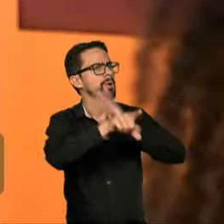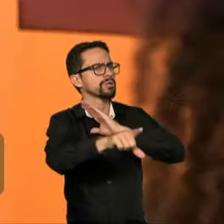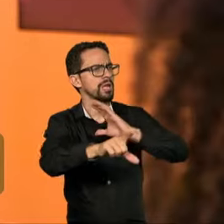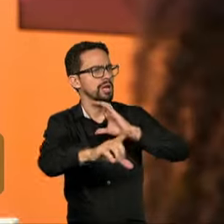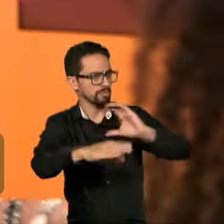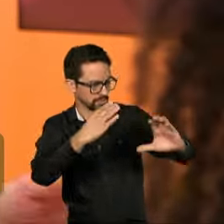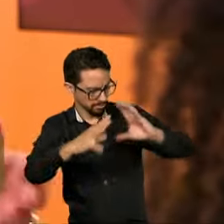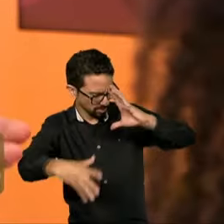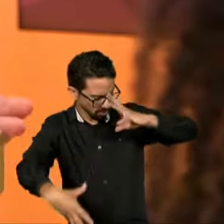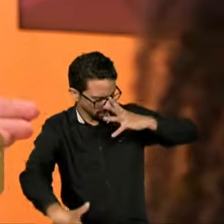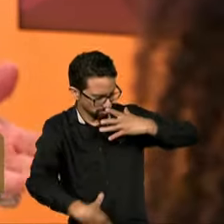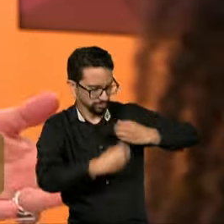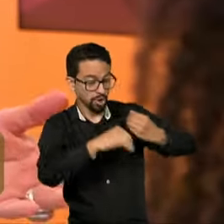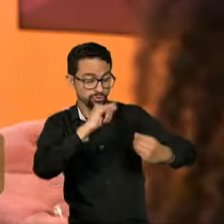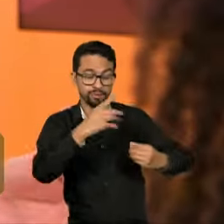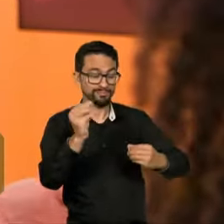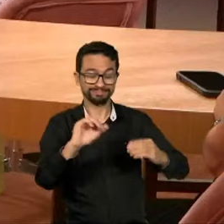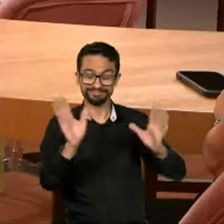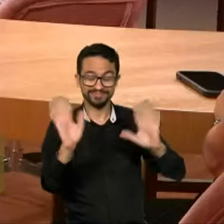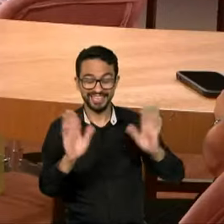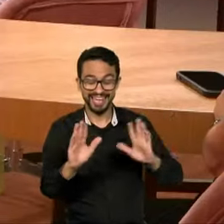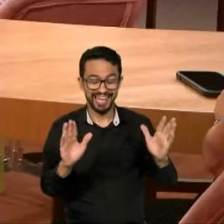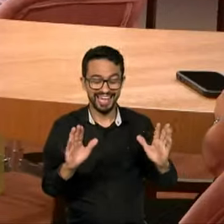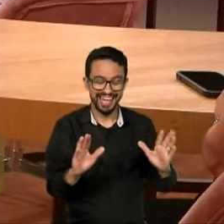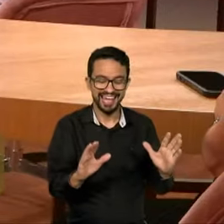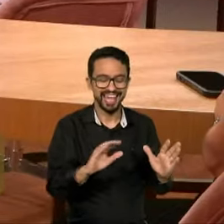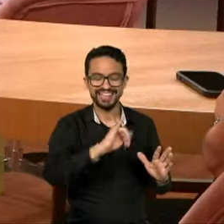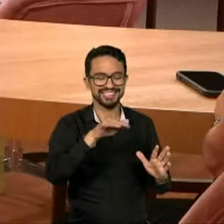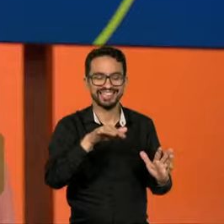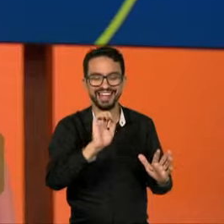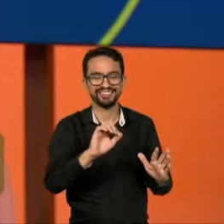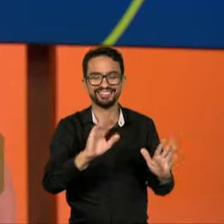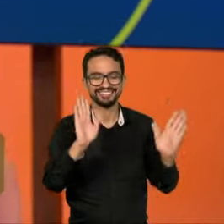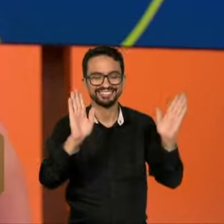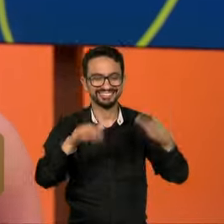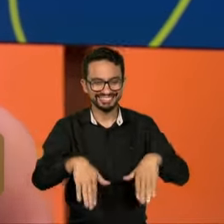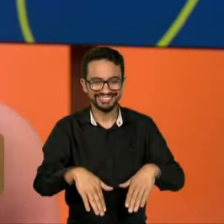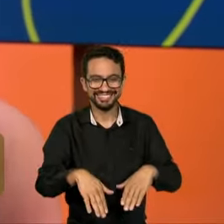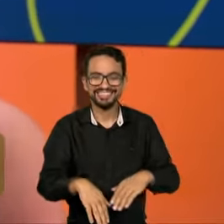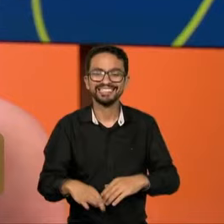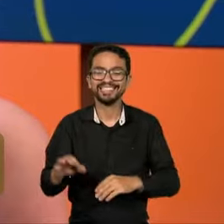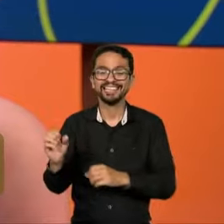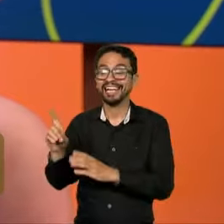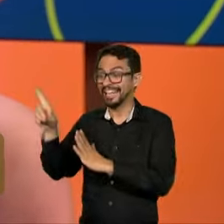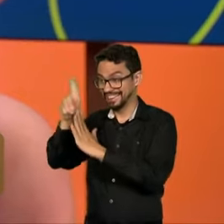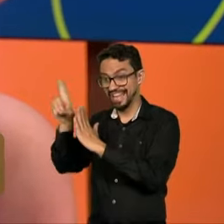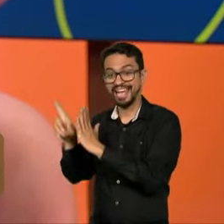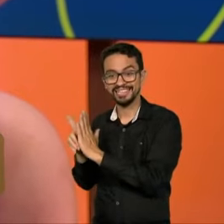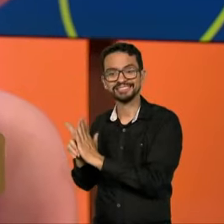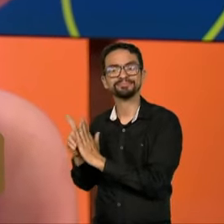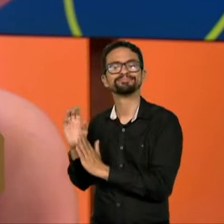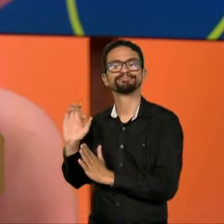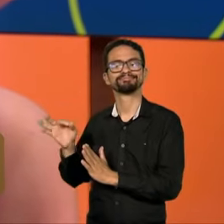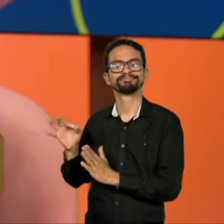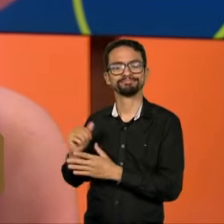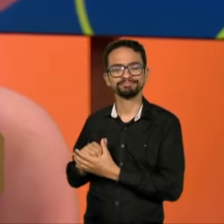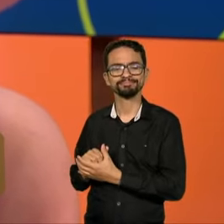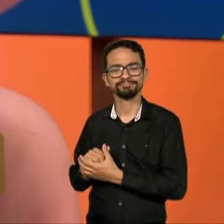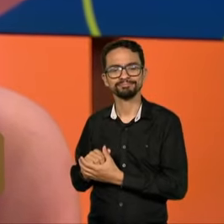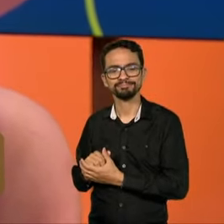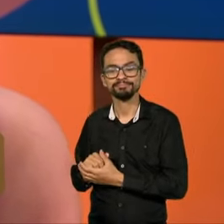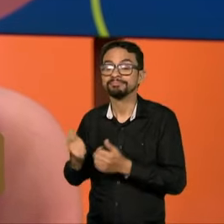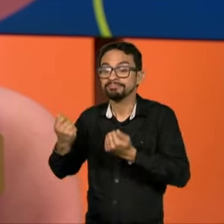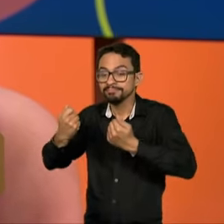vida? João, olha, o João. Entendeu? O João Jaime. O João Peck. O João Peck, né, exatamente. Cara, ocupava uma